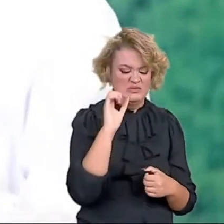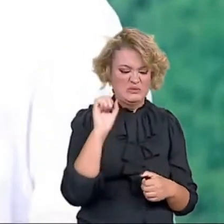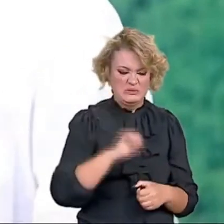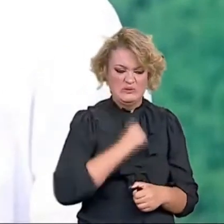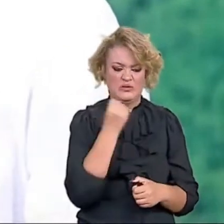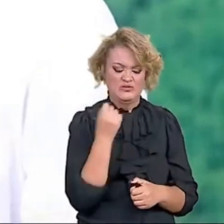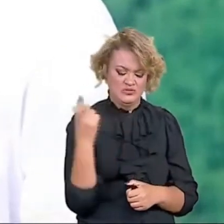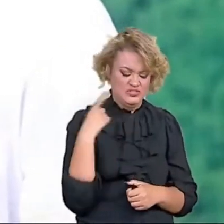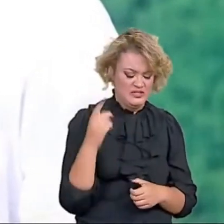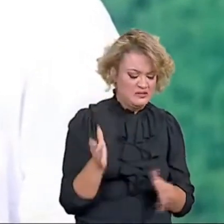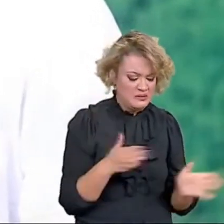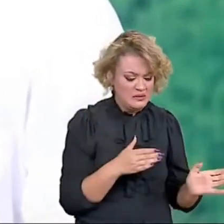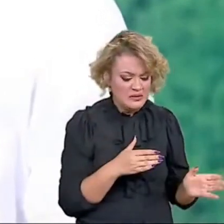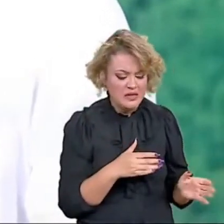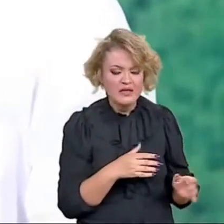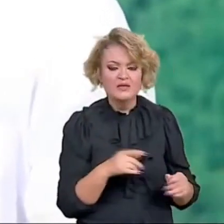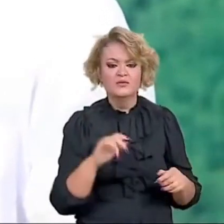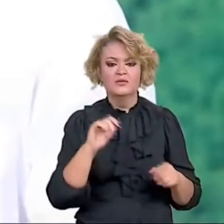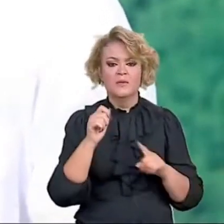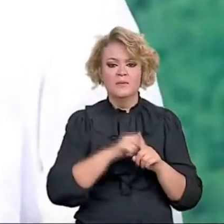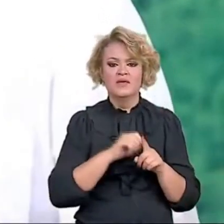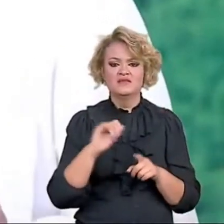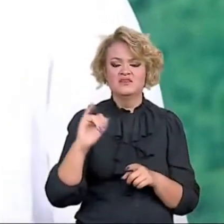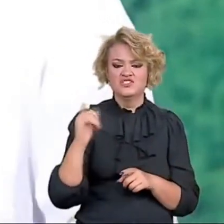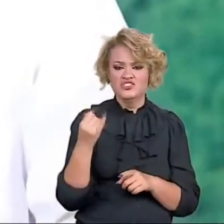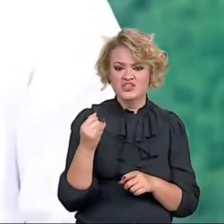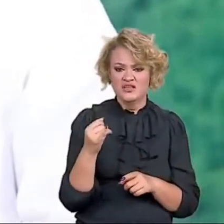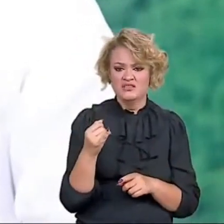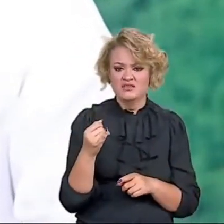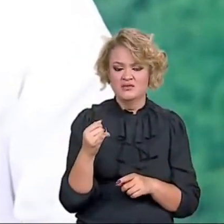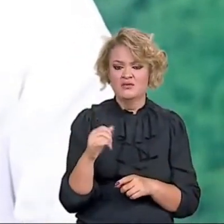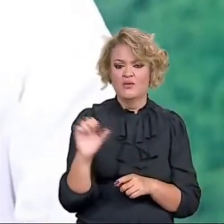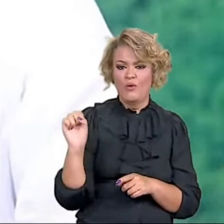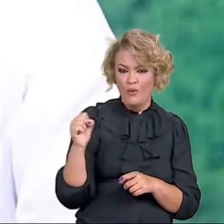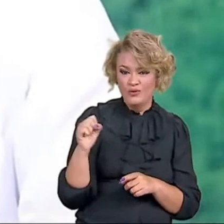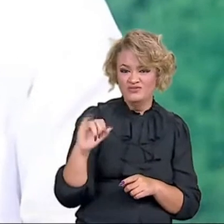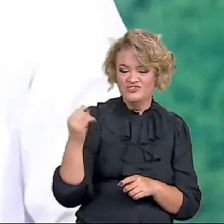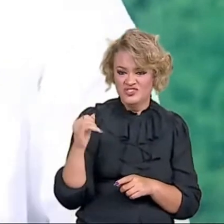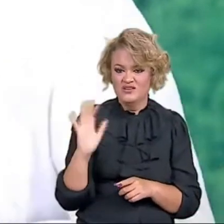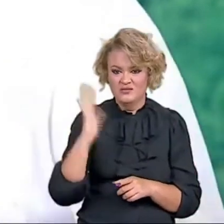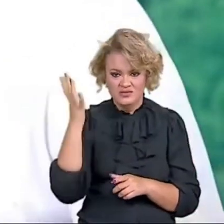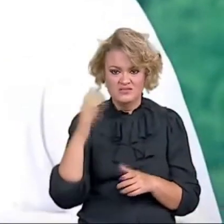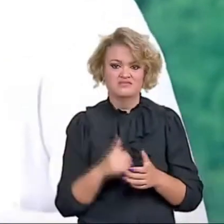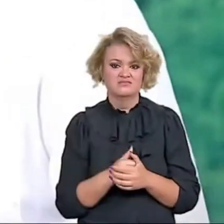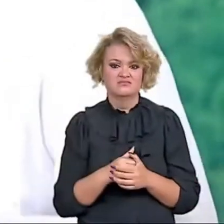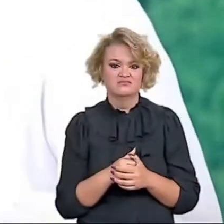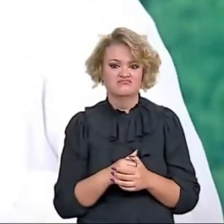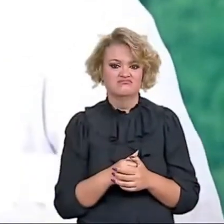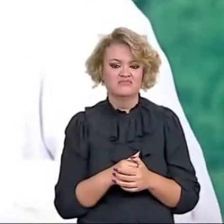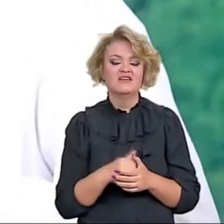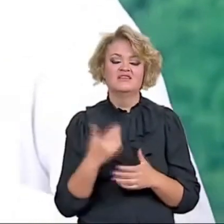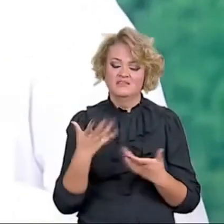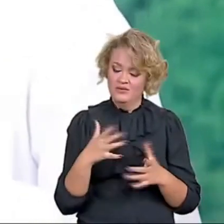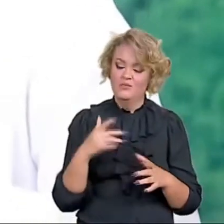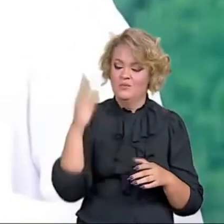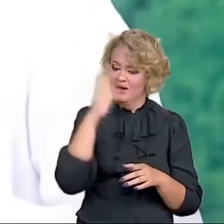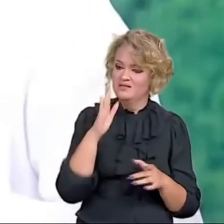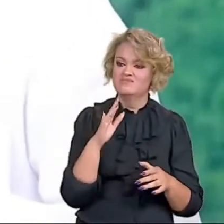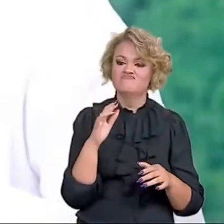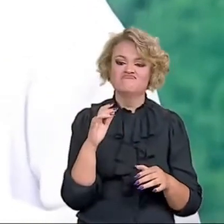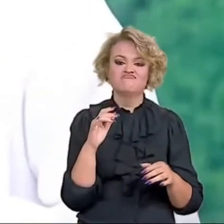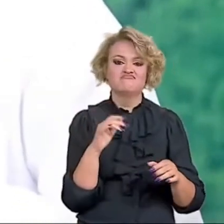golpe de janeiro de 2008, do dia 8 de janeiro. Então agora é só reconstruir o Brasil. Reconstruir o Brasil